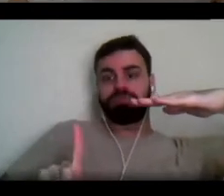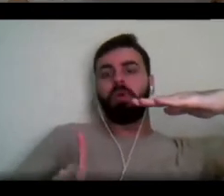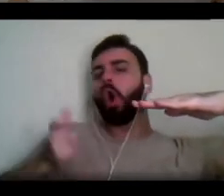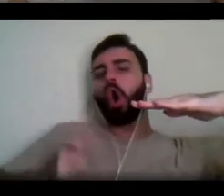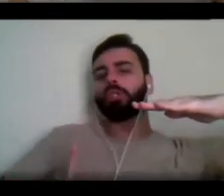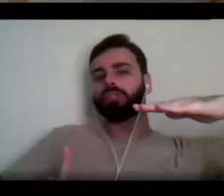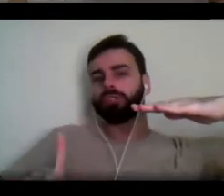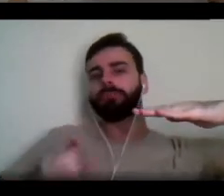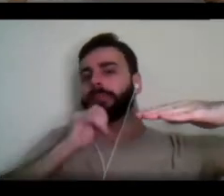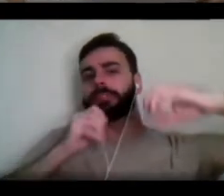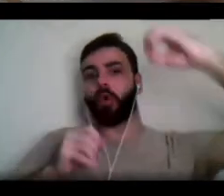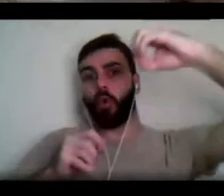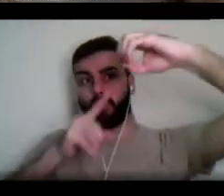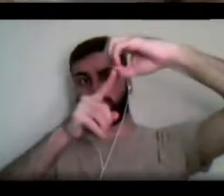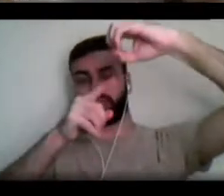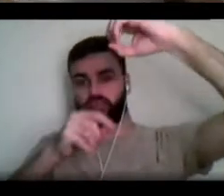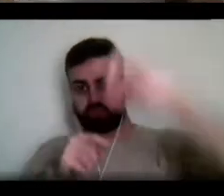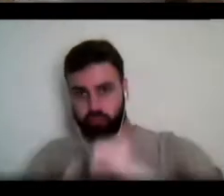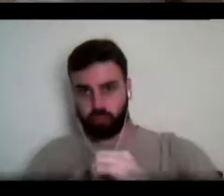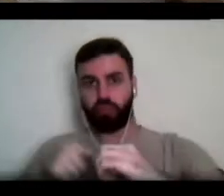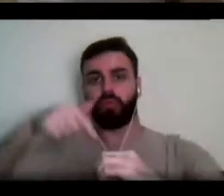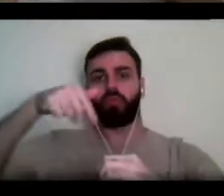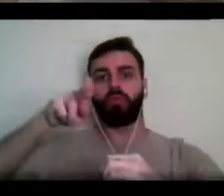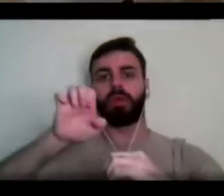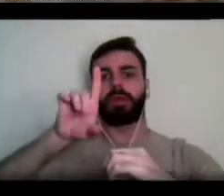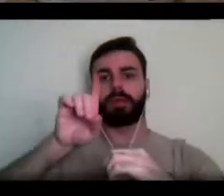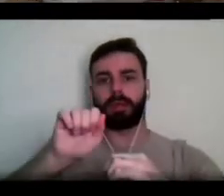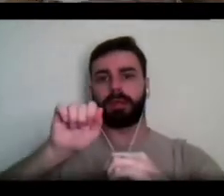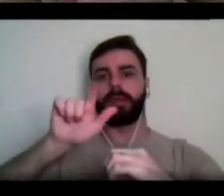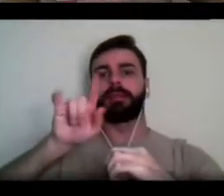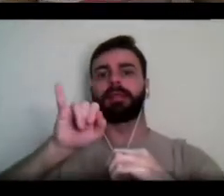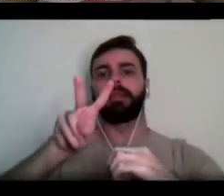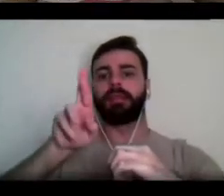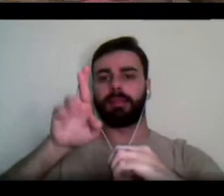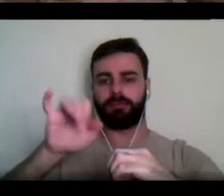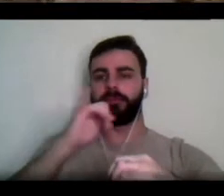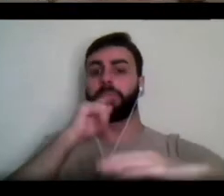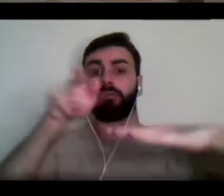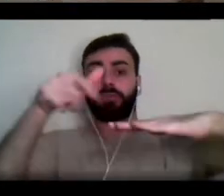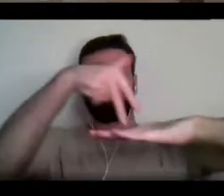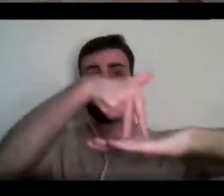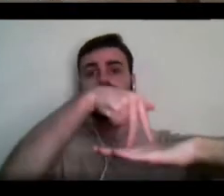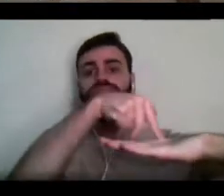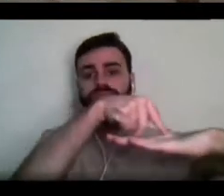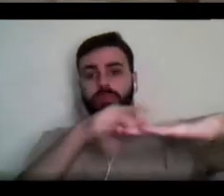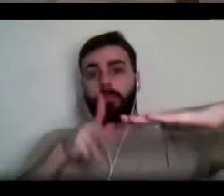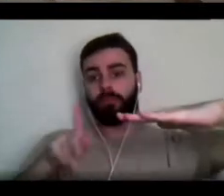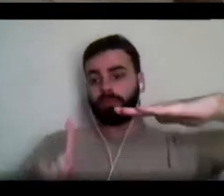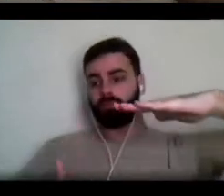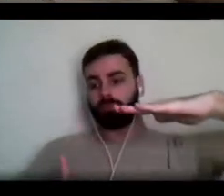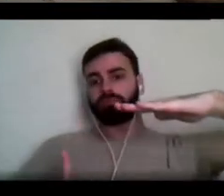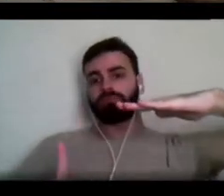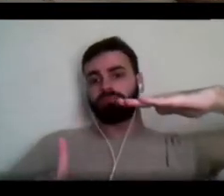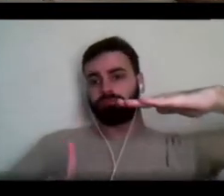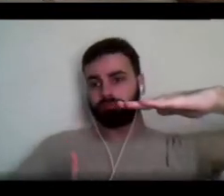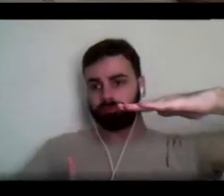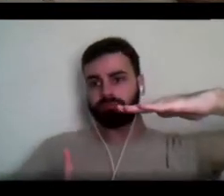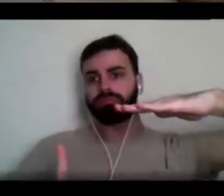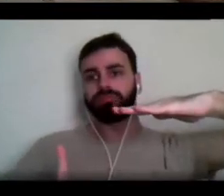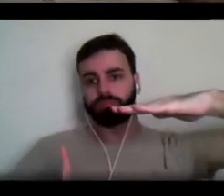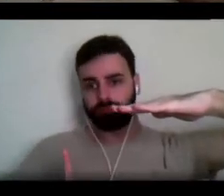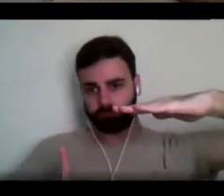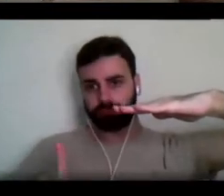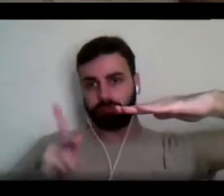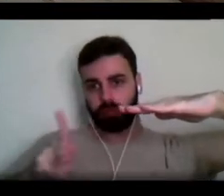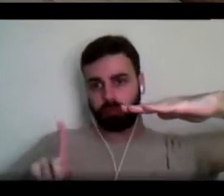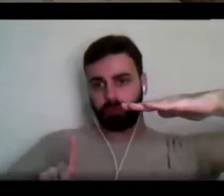você largar o ovo? Suponha que o ovo esteja em queda livre. Então, olha só, você tá no alto do prédio, seu professor está andando